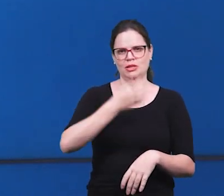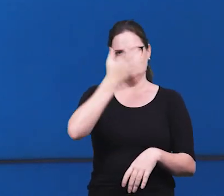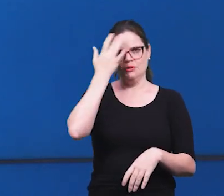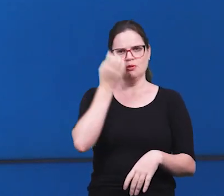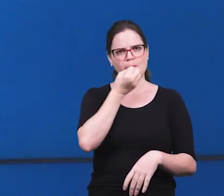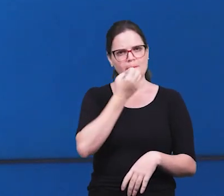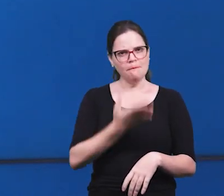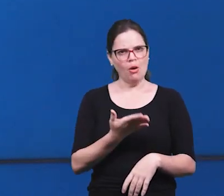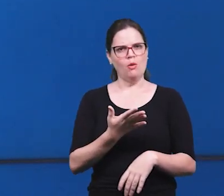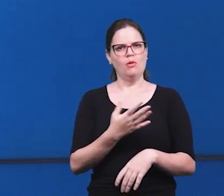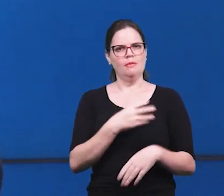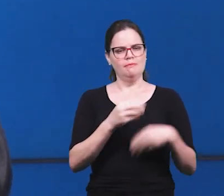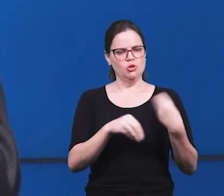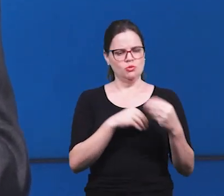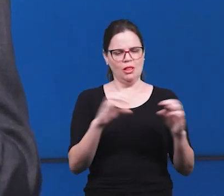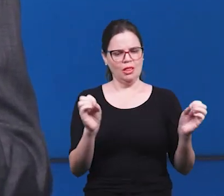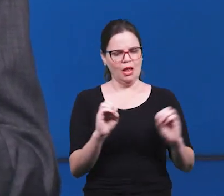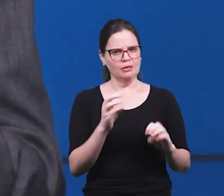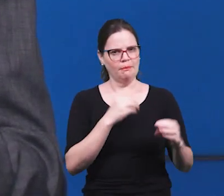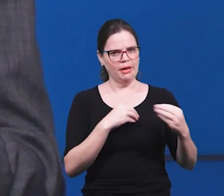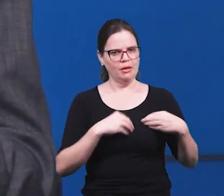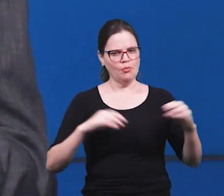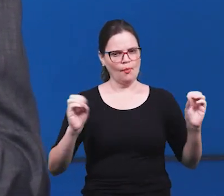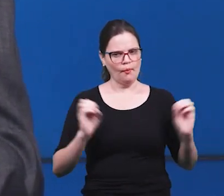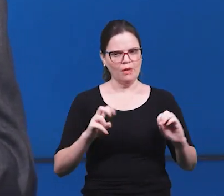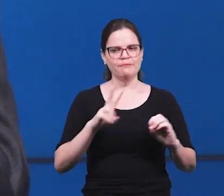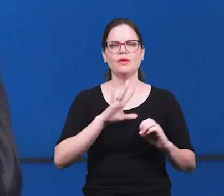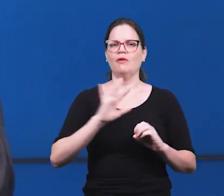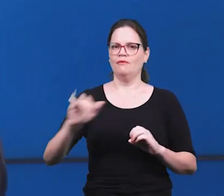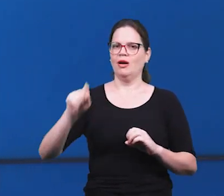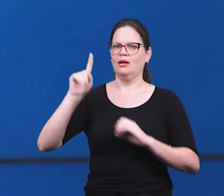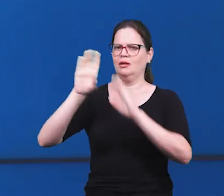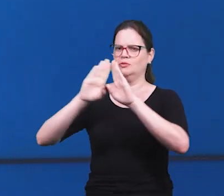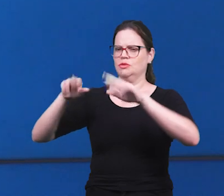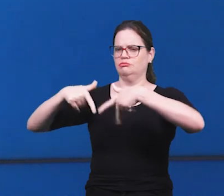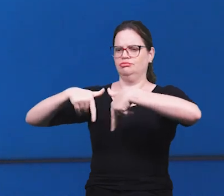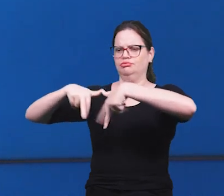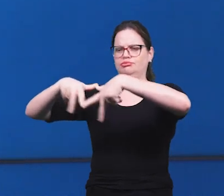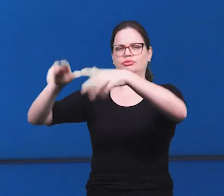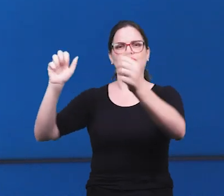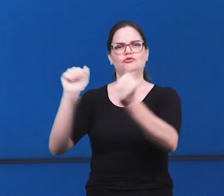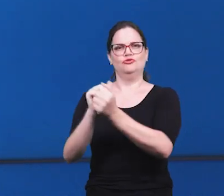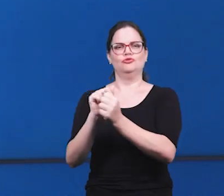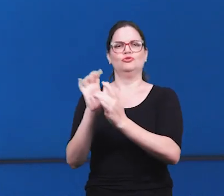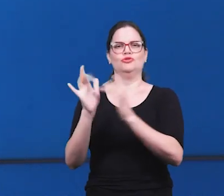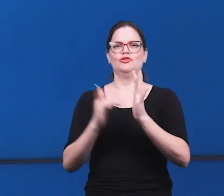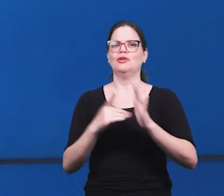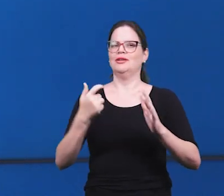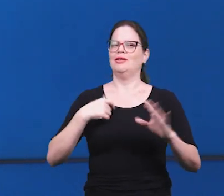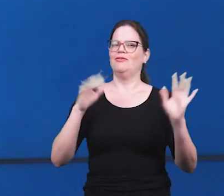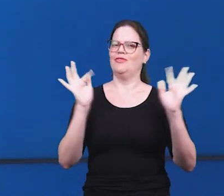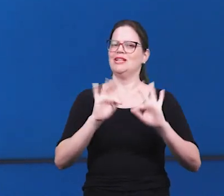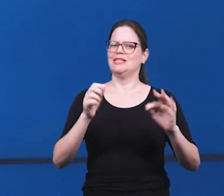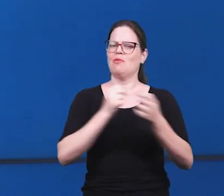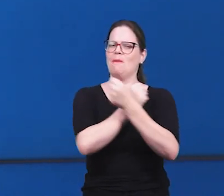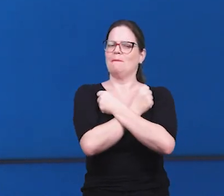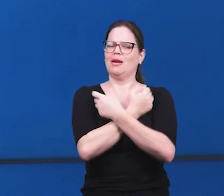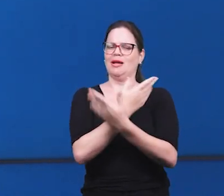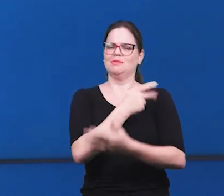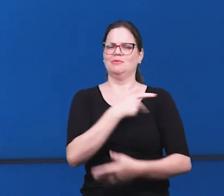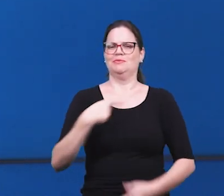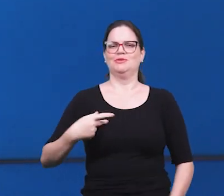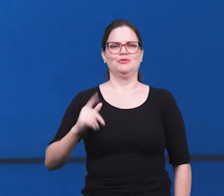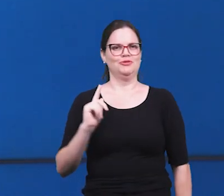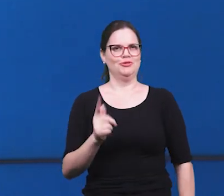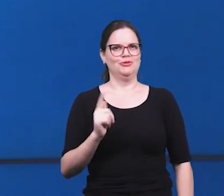boas não se misturam, elas vão andar de branco com Jesus. E eu fiquei muito feliz com o seu abraço que você mandou para o